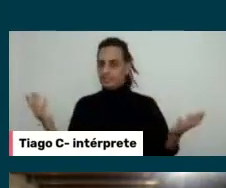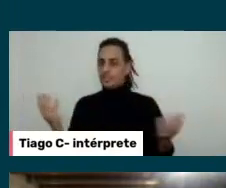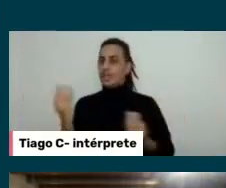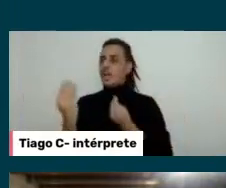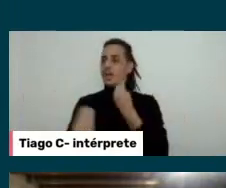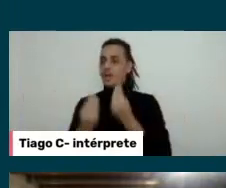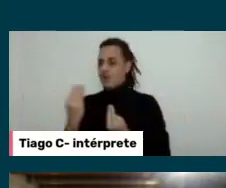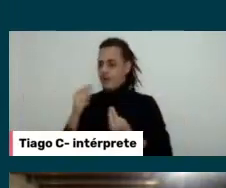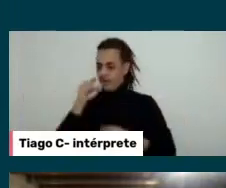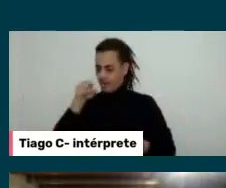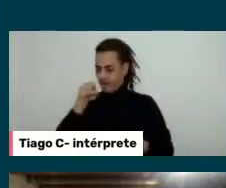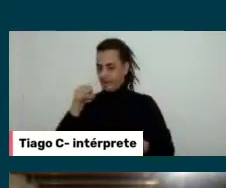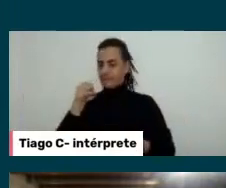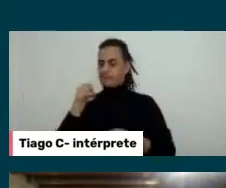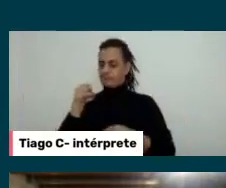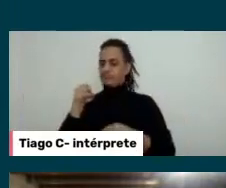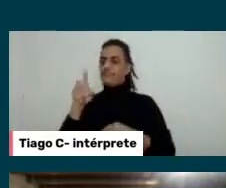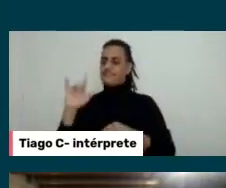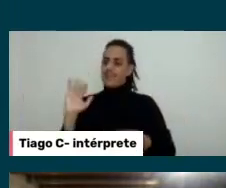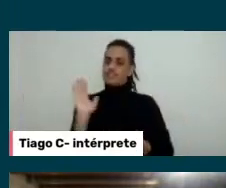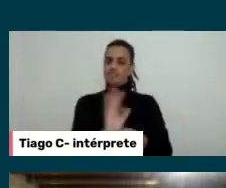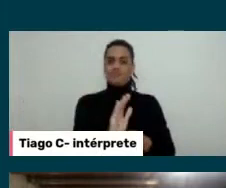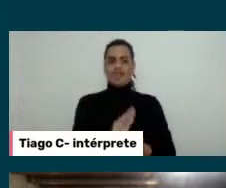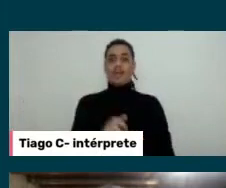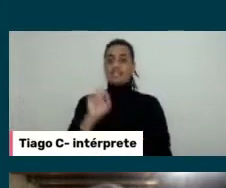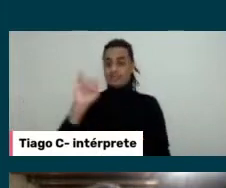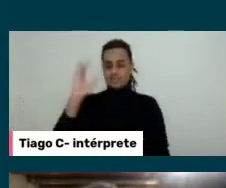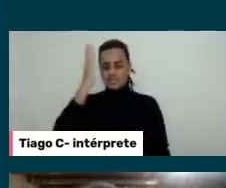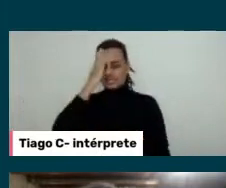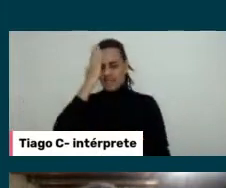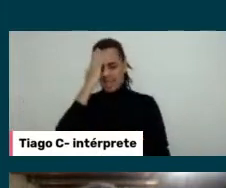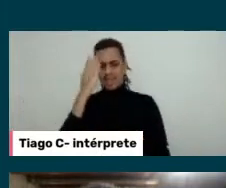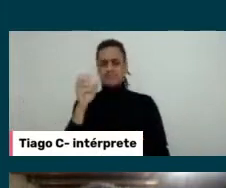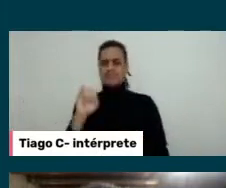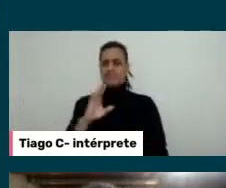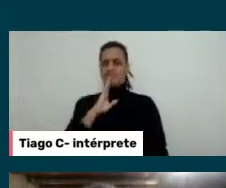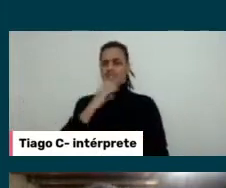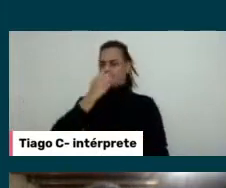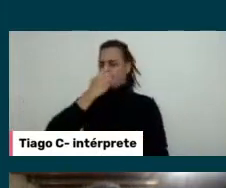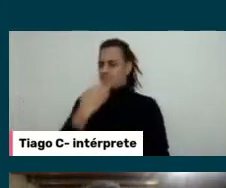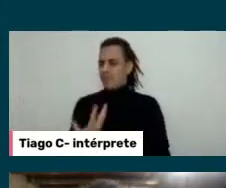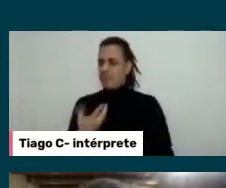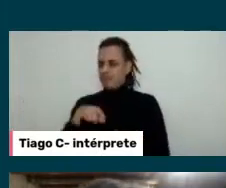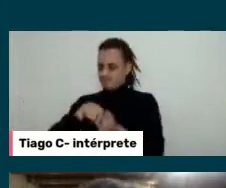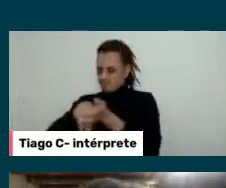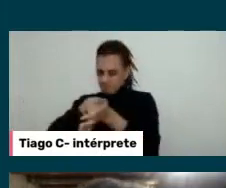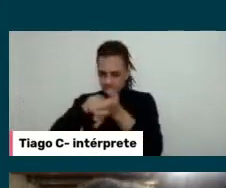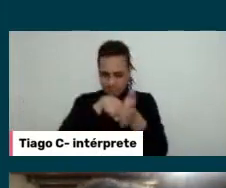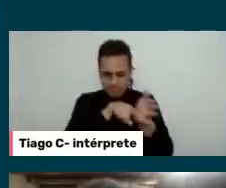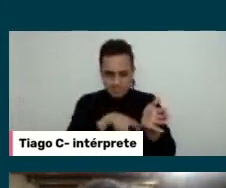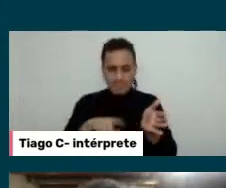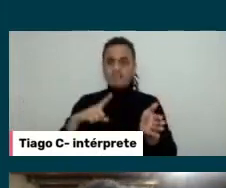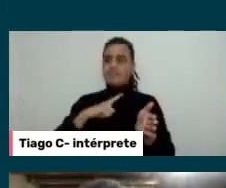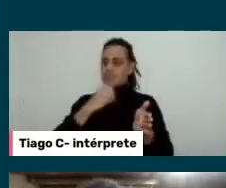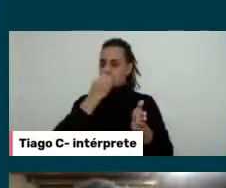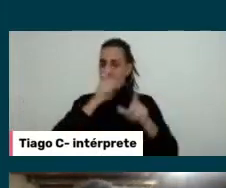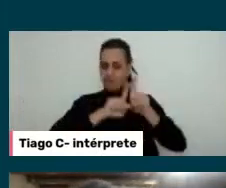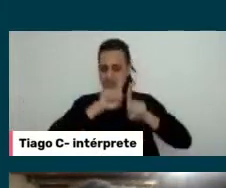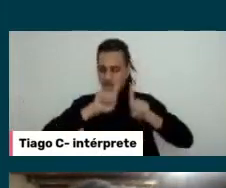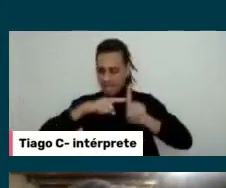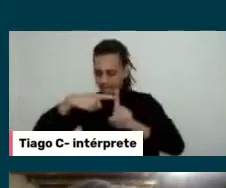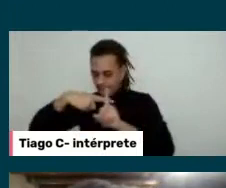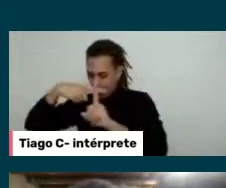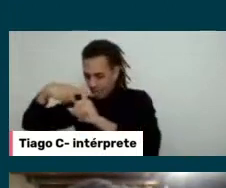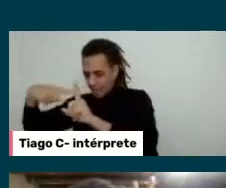vai ajudar no seu ciclo de vida e desenvolvimento. Quem tem maturidade de engenharia, quem fez o dever de casa bem feito, tem boas métricas de engenharia, tem